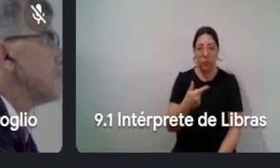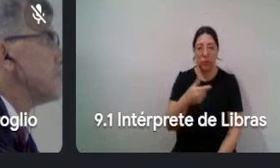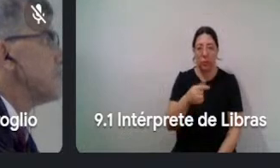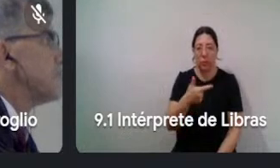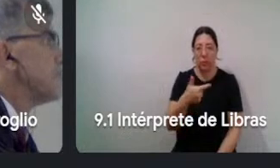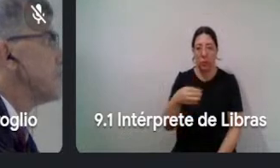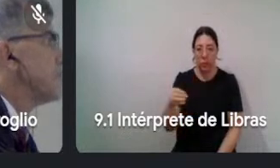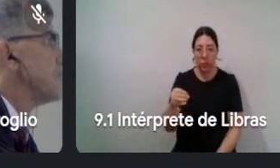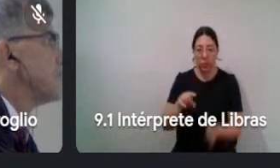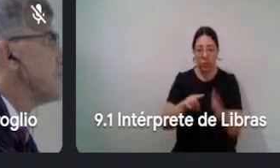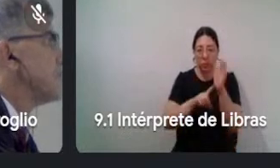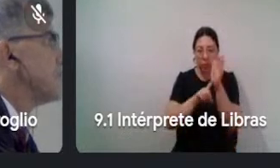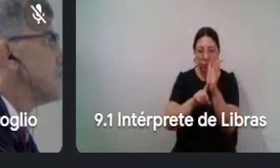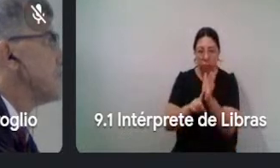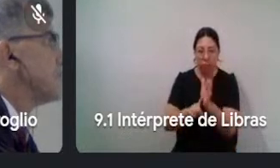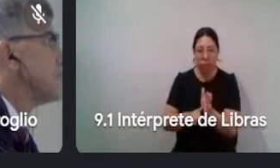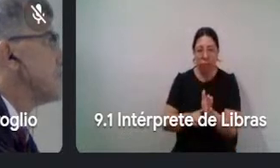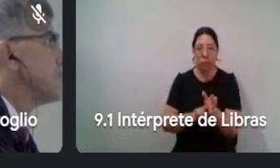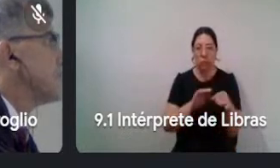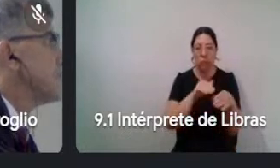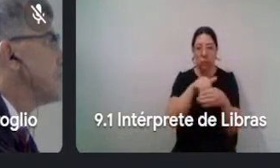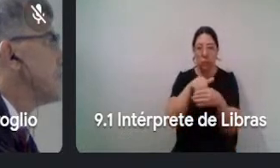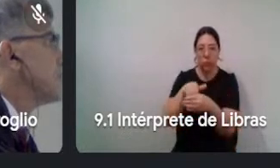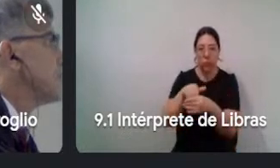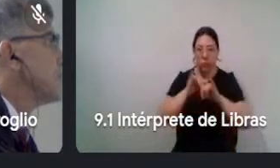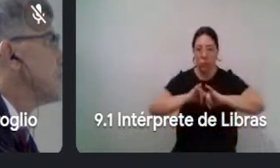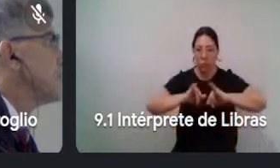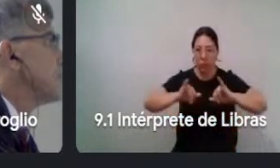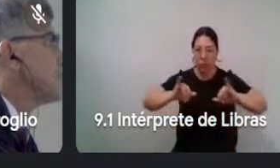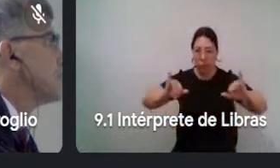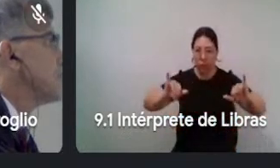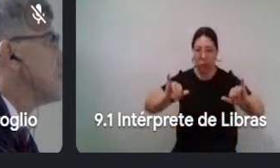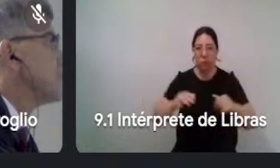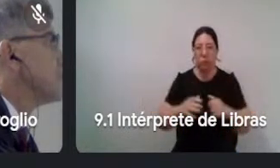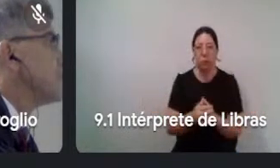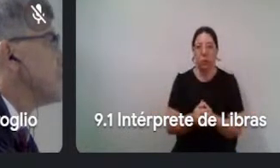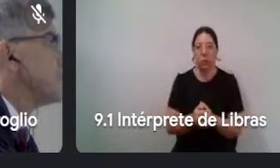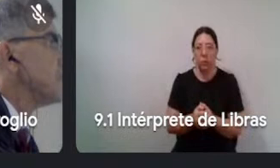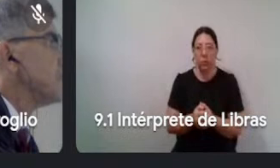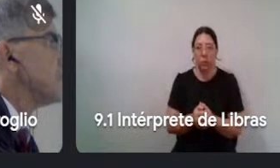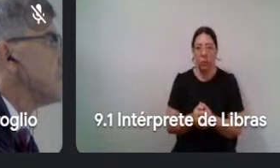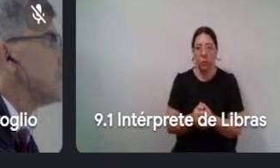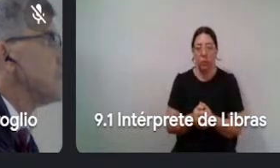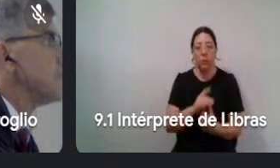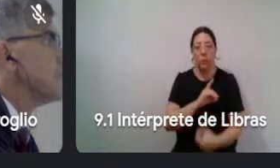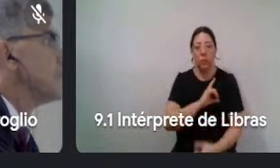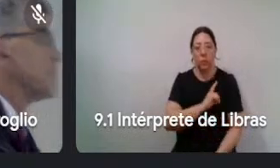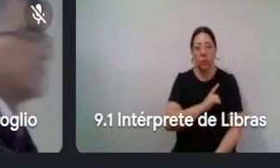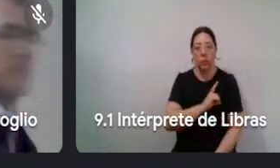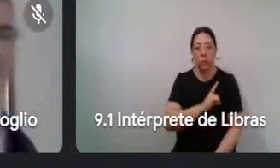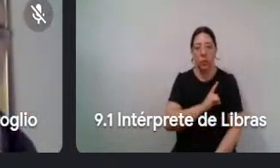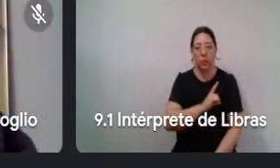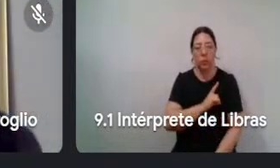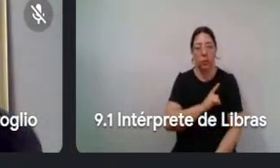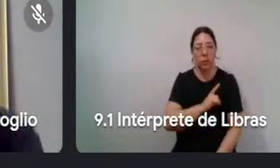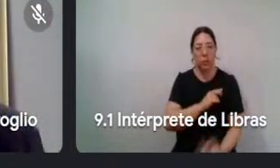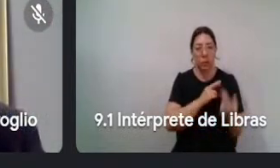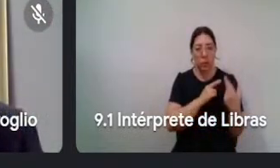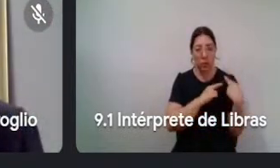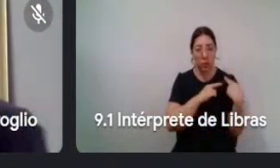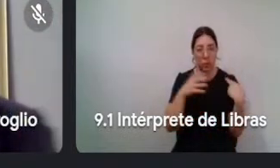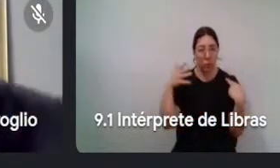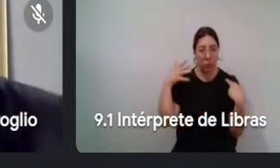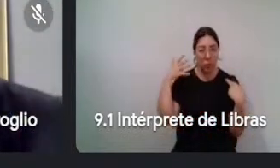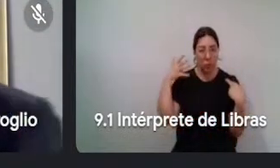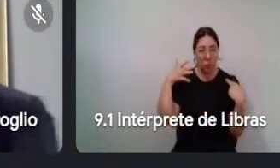Pesquisa eleitoral, divulgação de pesquisa eleitoral sem prévio registro. Dianópolis, desembargador, relator, Eurípides